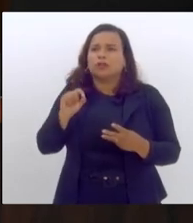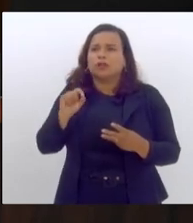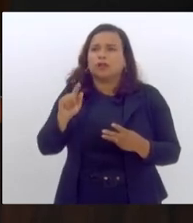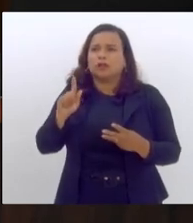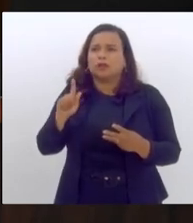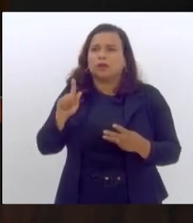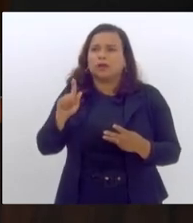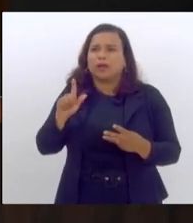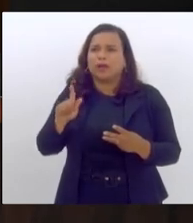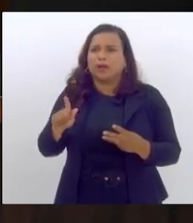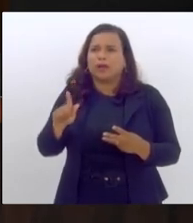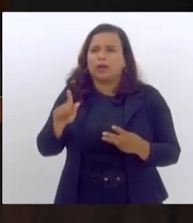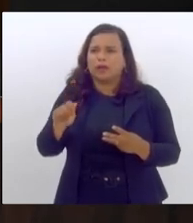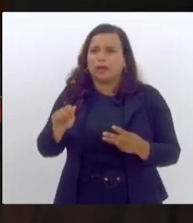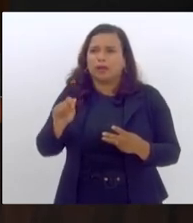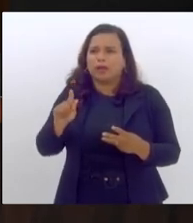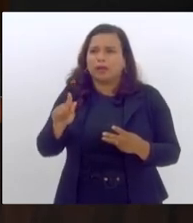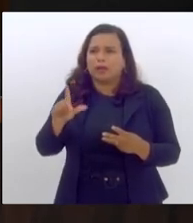Galhaço.